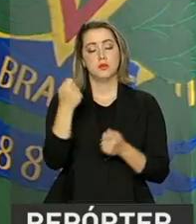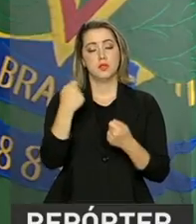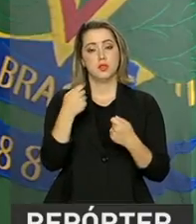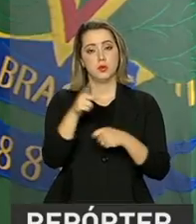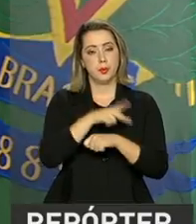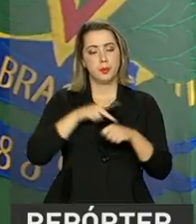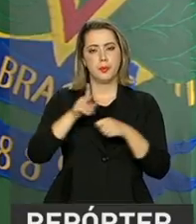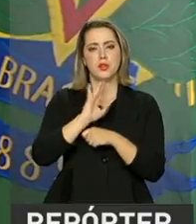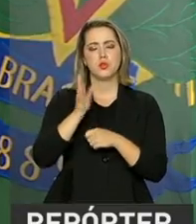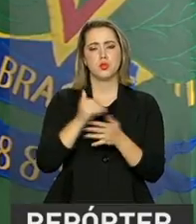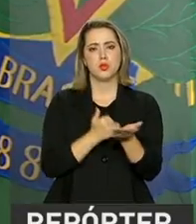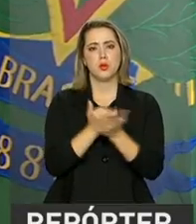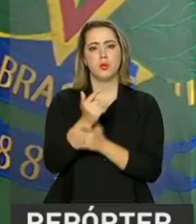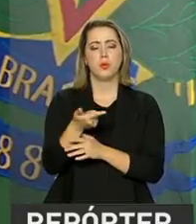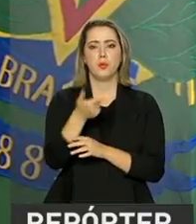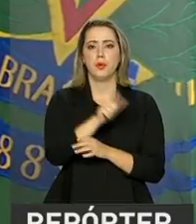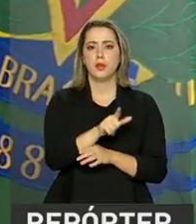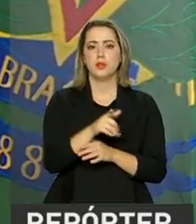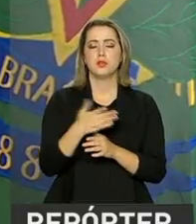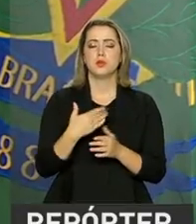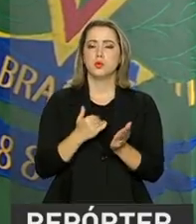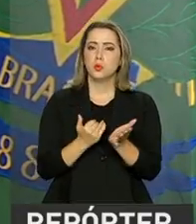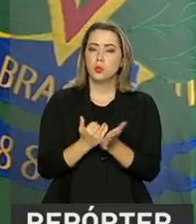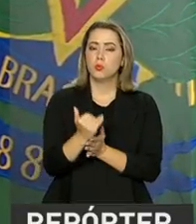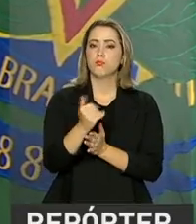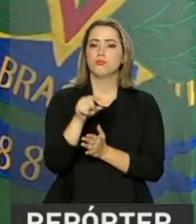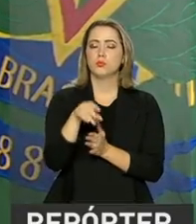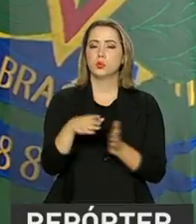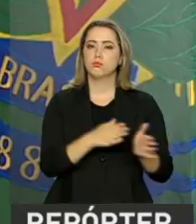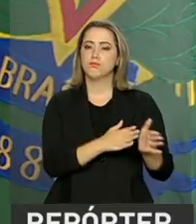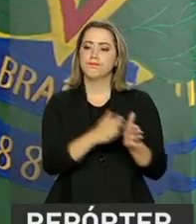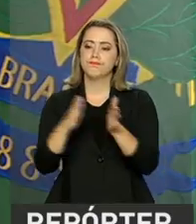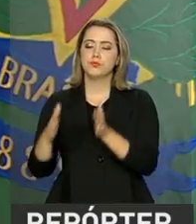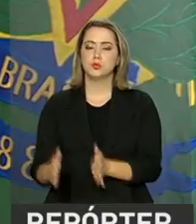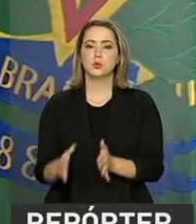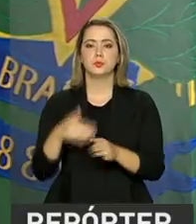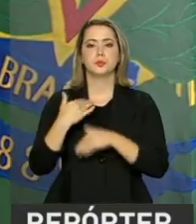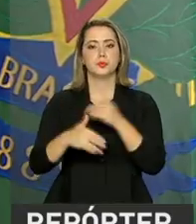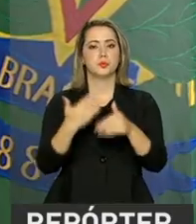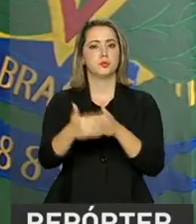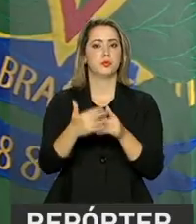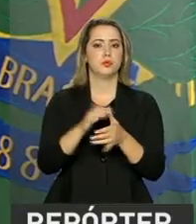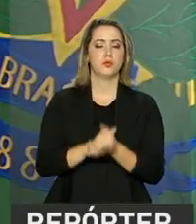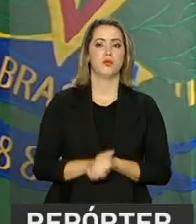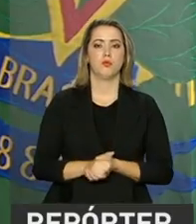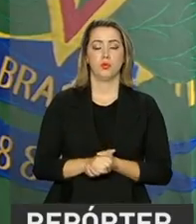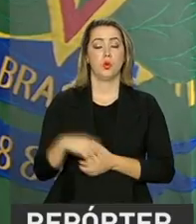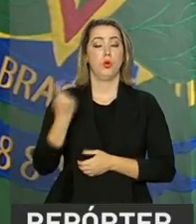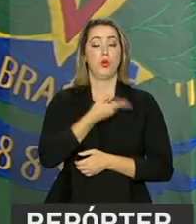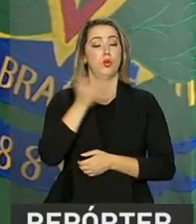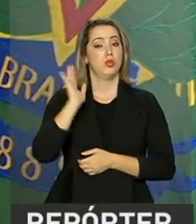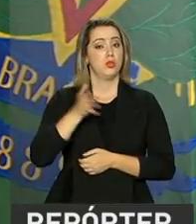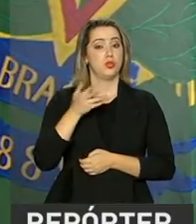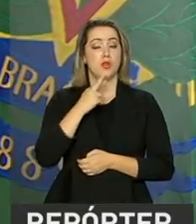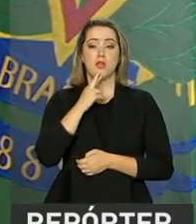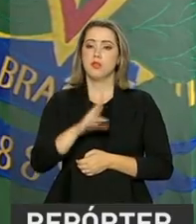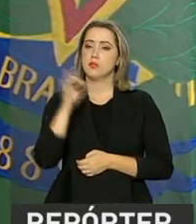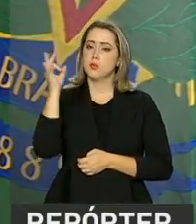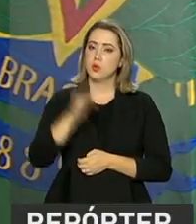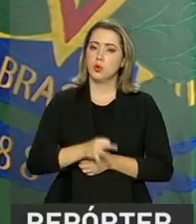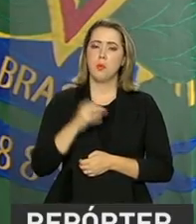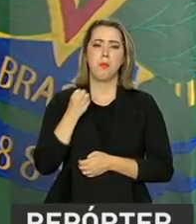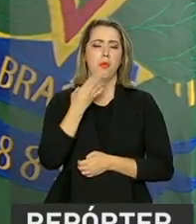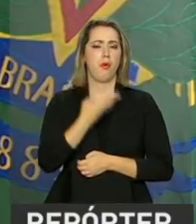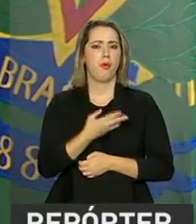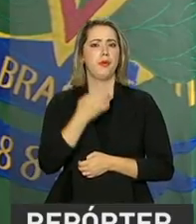já começa uma nova fase de desenvolvimento o já temos resultados concretos ótimos motivos